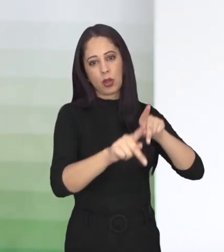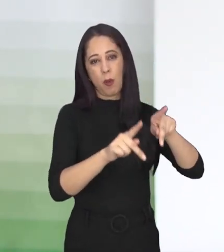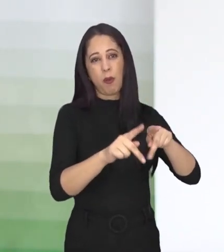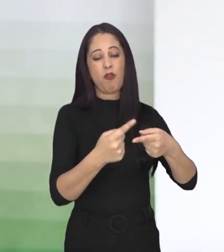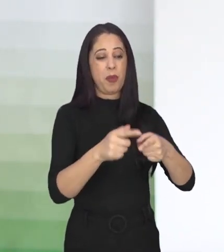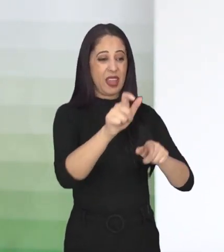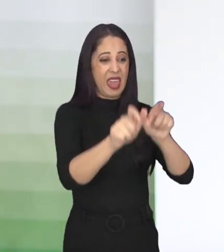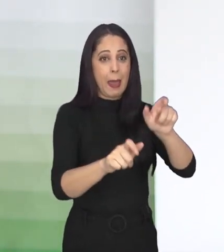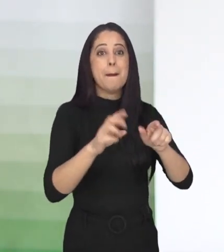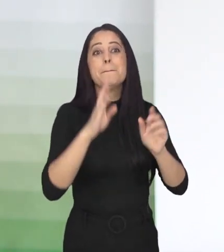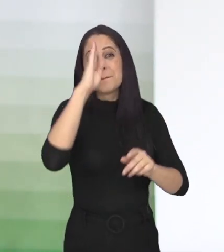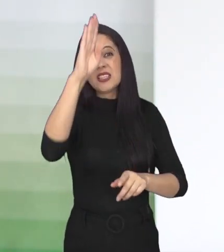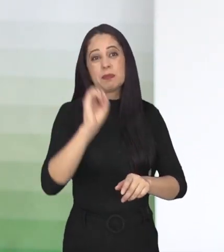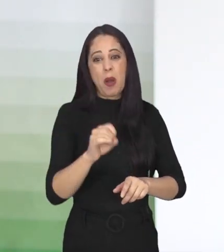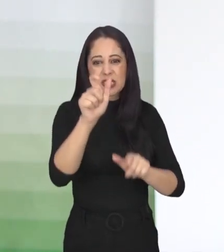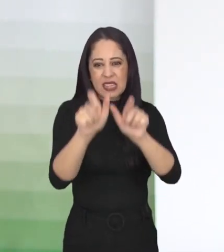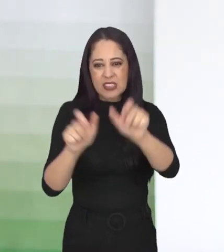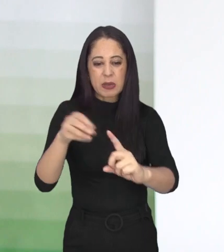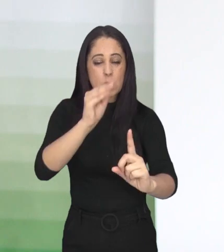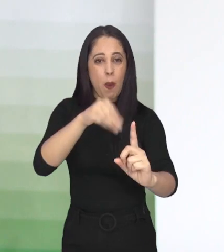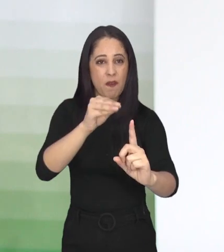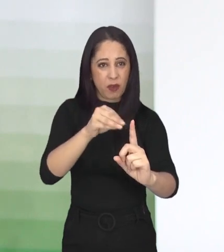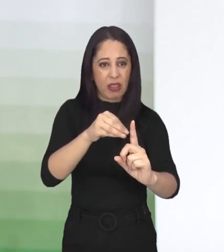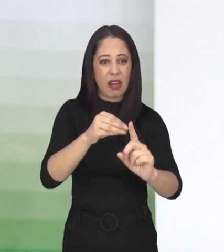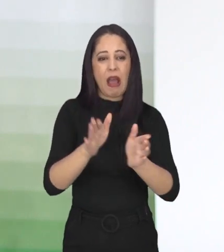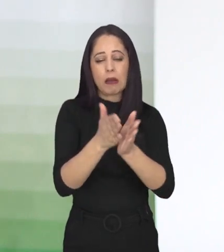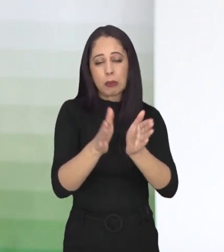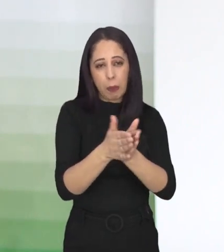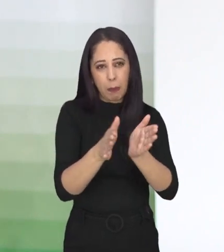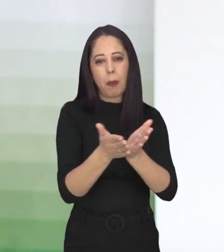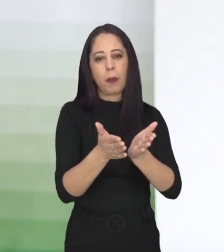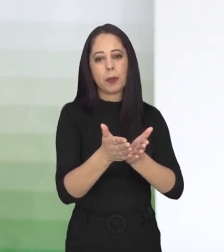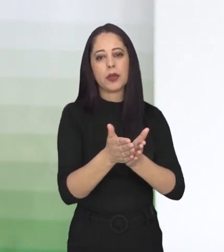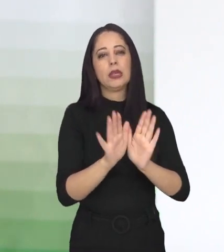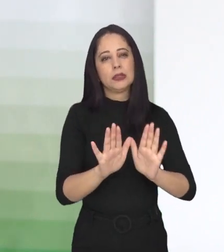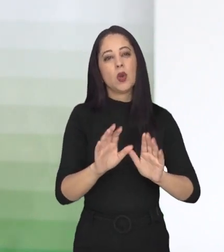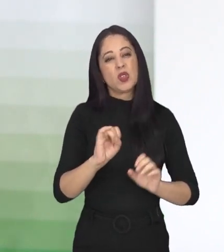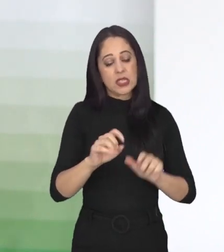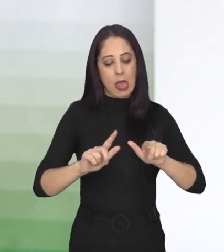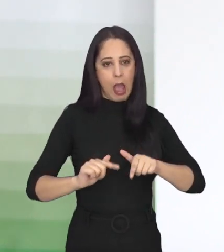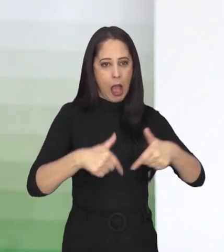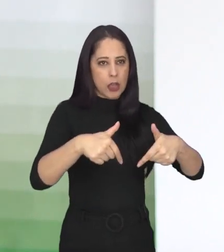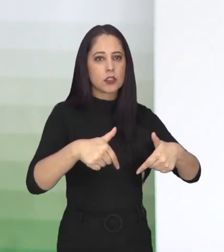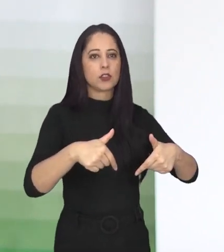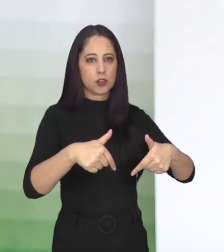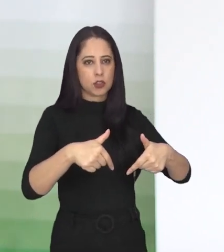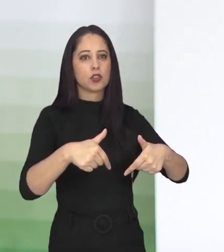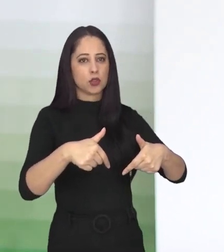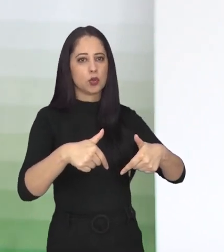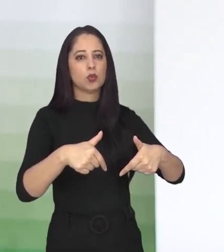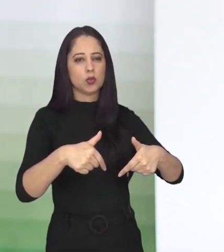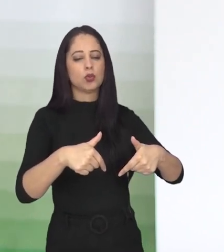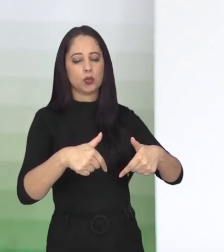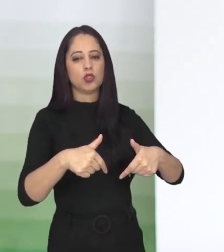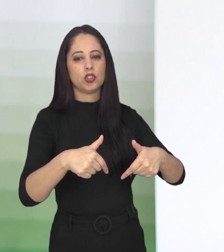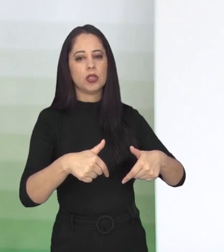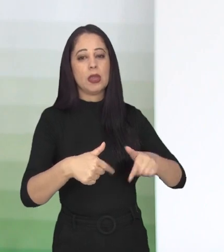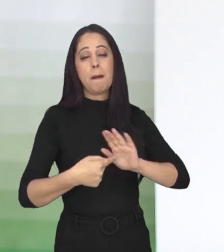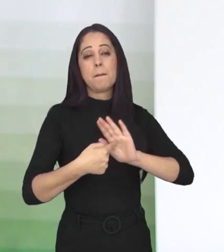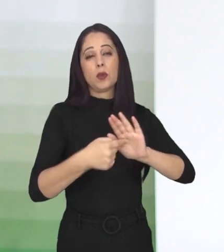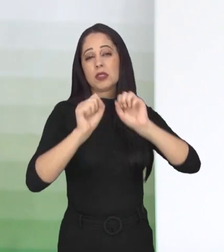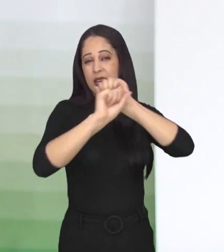com população mais vulnerável da cidade. Eu acho que essas iniciativas de transformar esse processo mais claro,